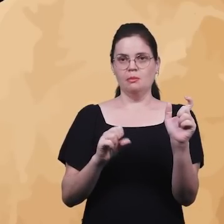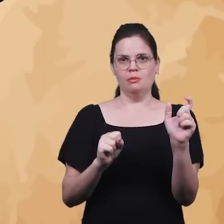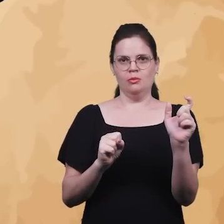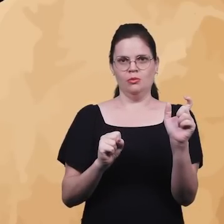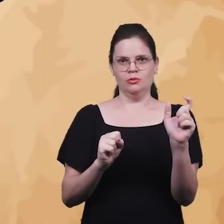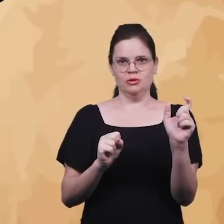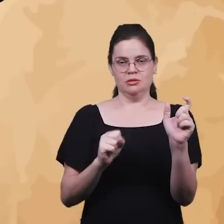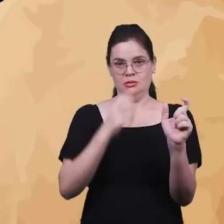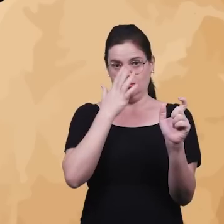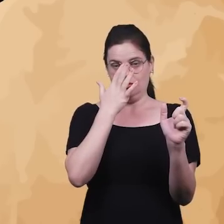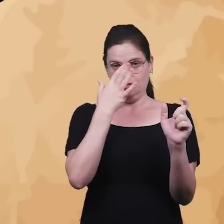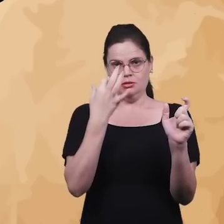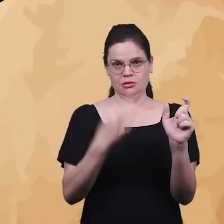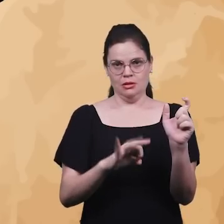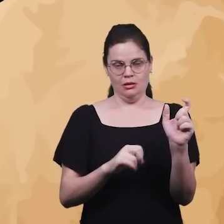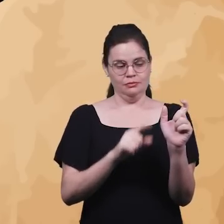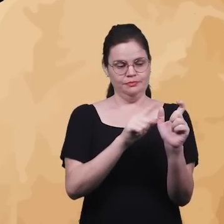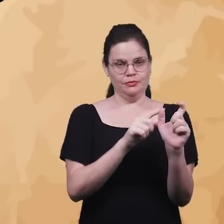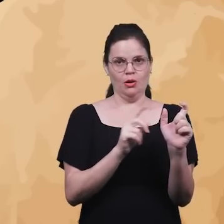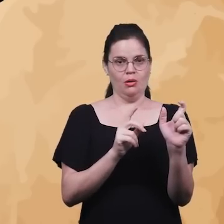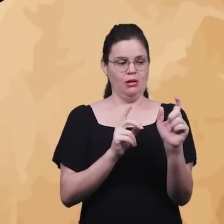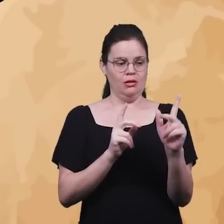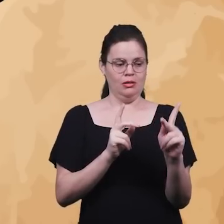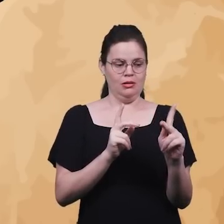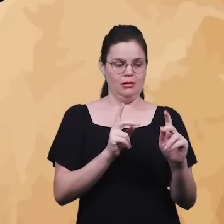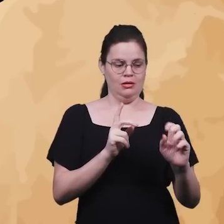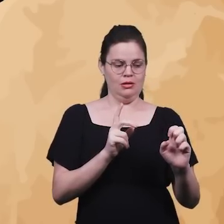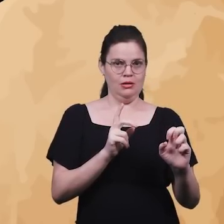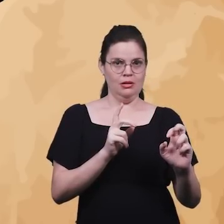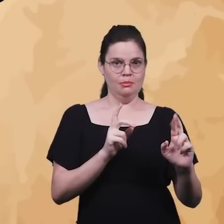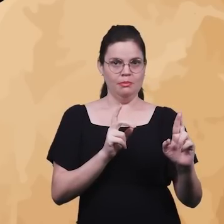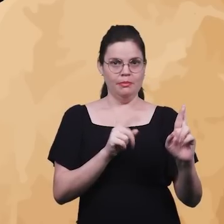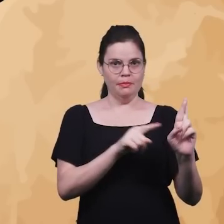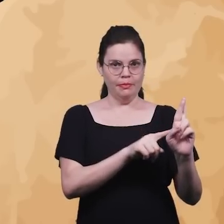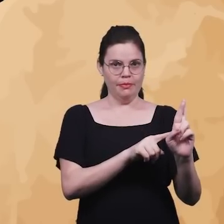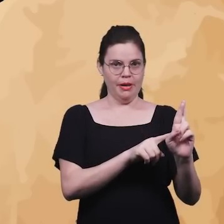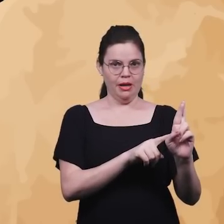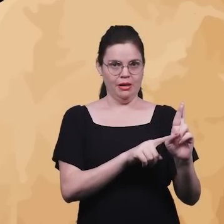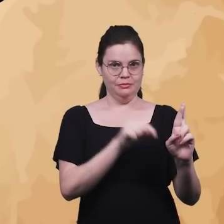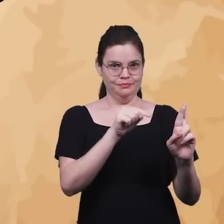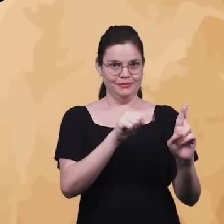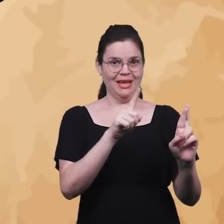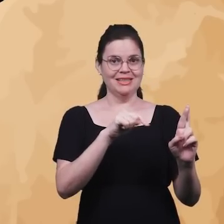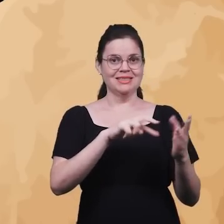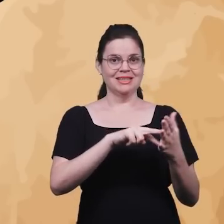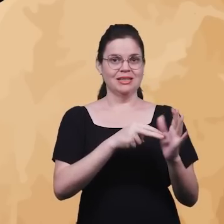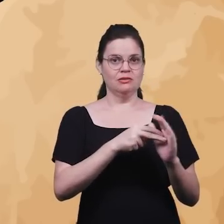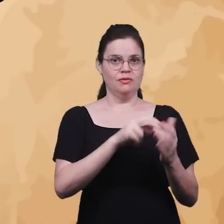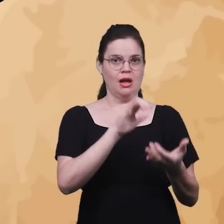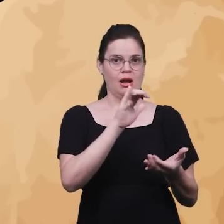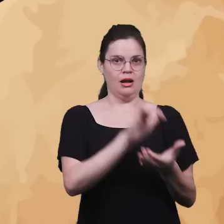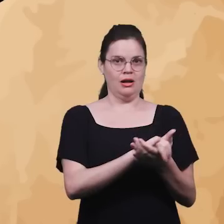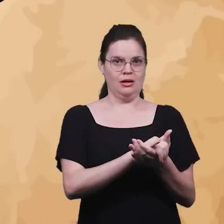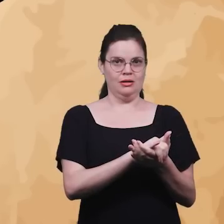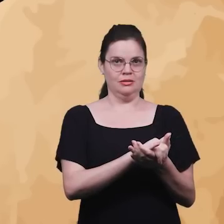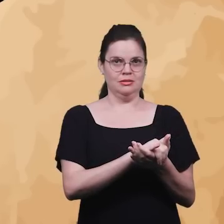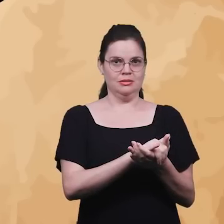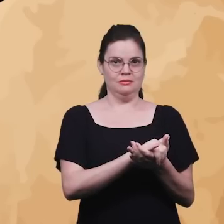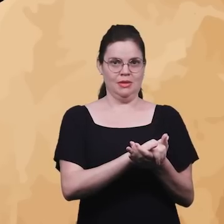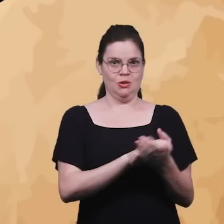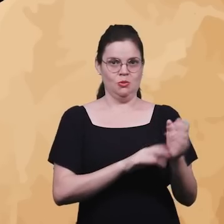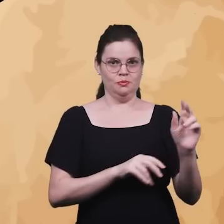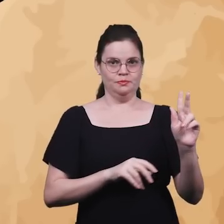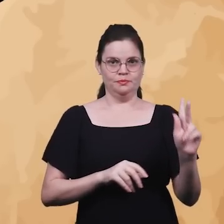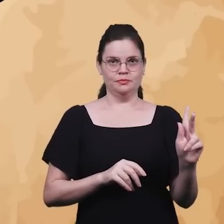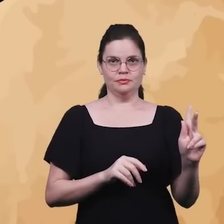do latim, e o per, que é do grego, que é de perversão. Então,